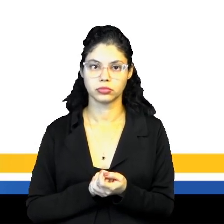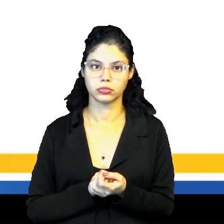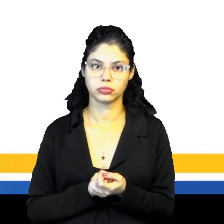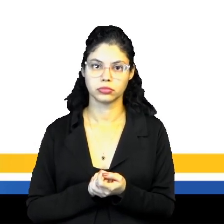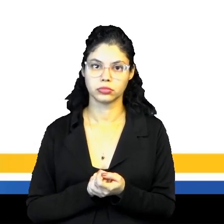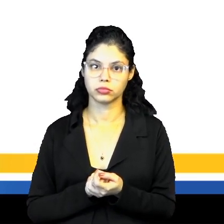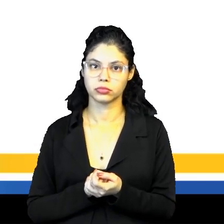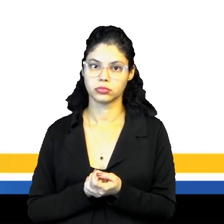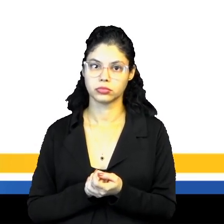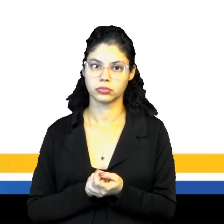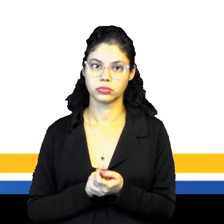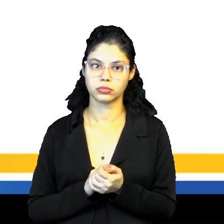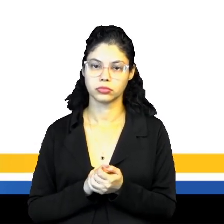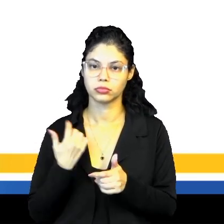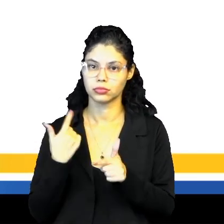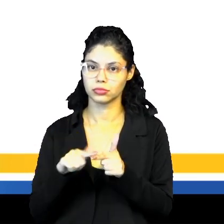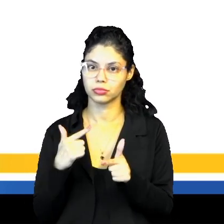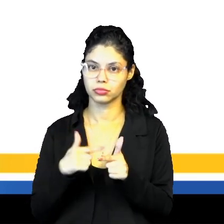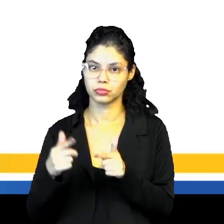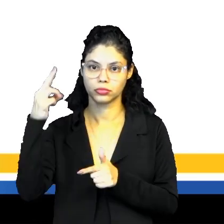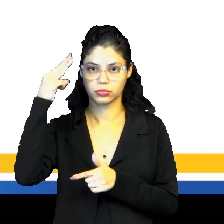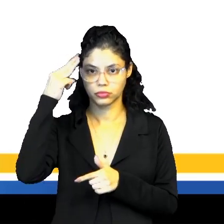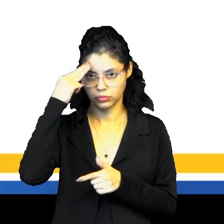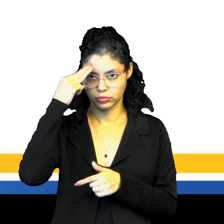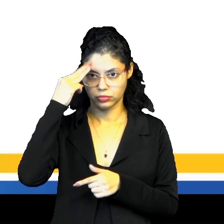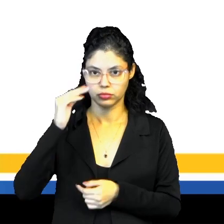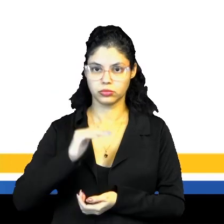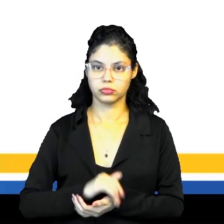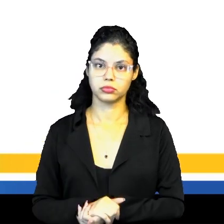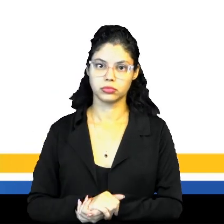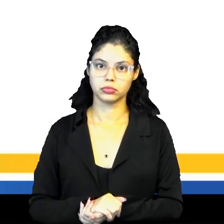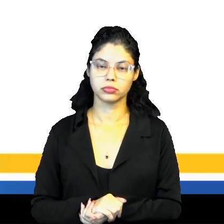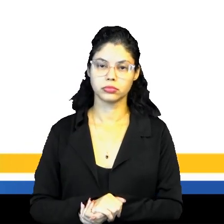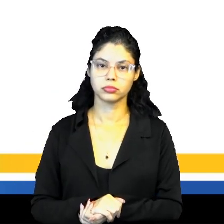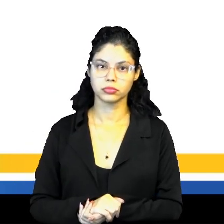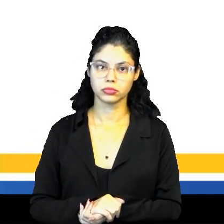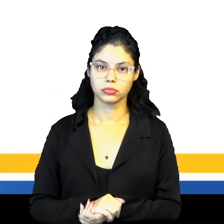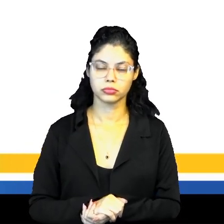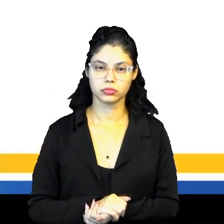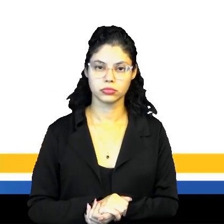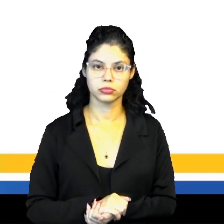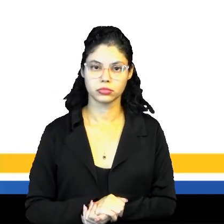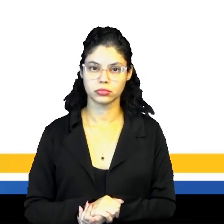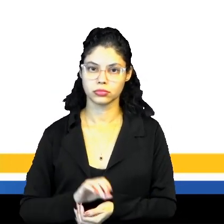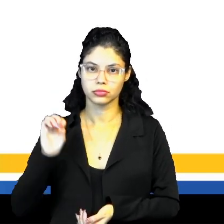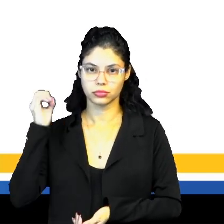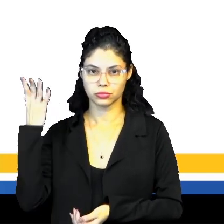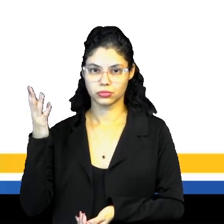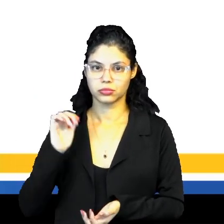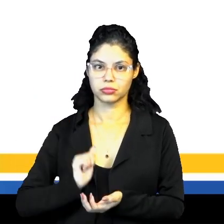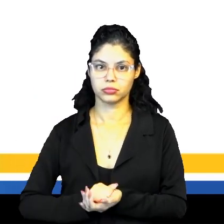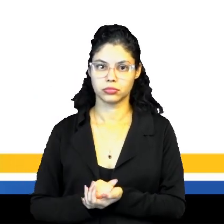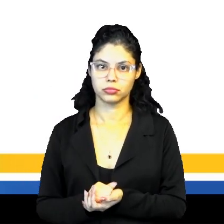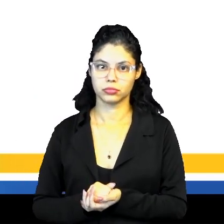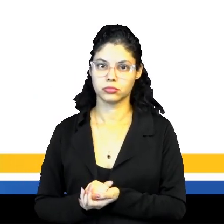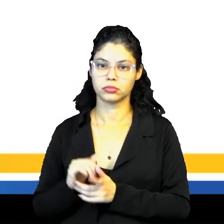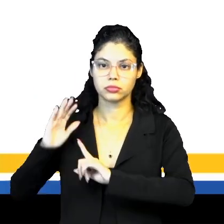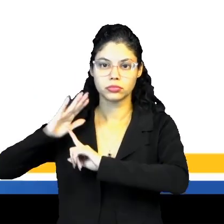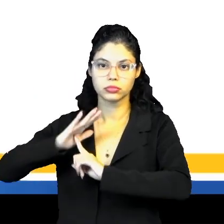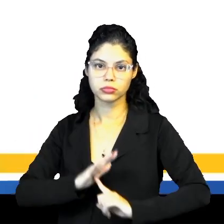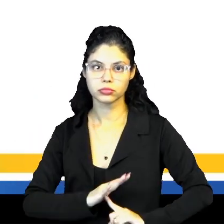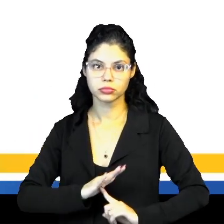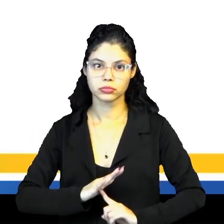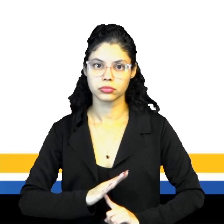de transtornos ou distúrbios mentais, né, que são acarretados aí, né, com